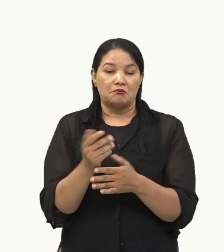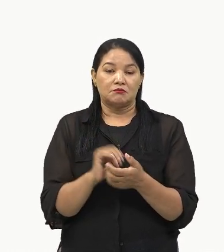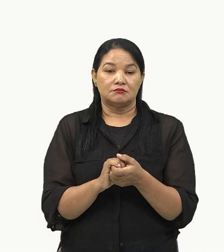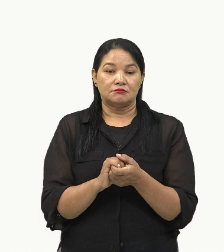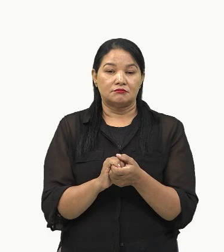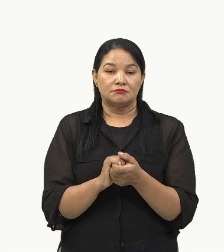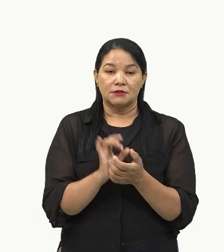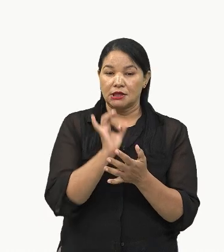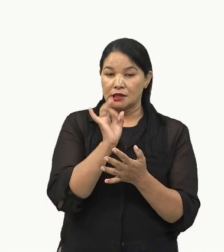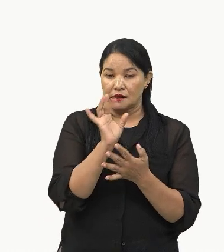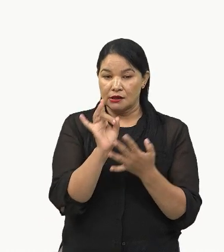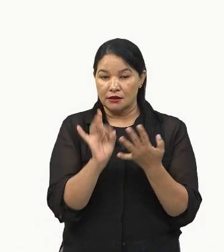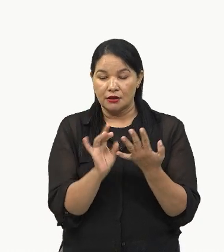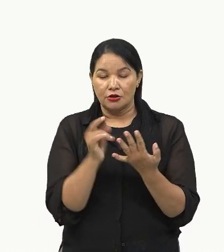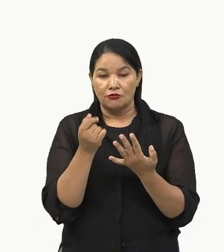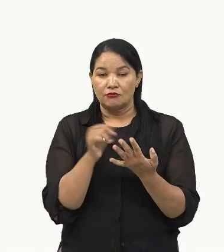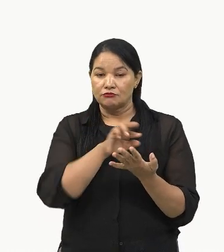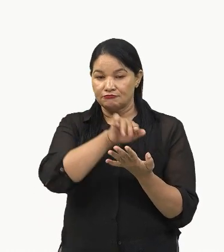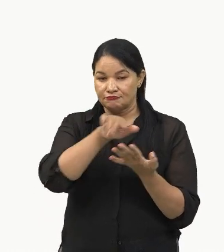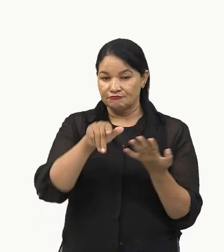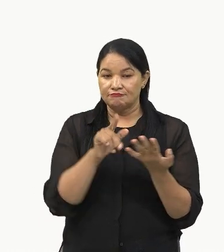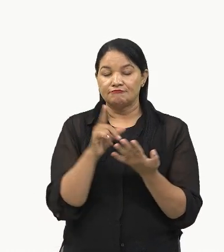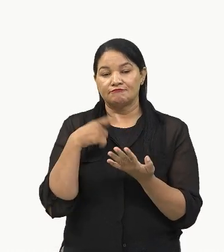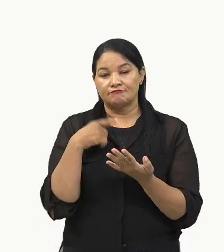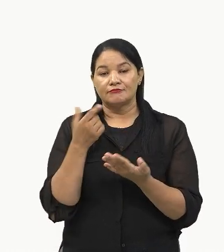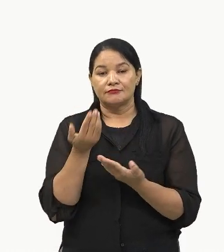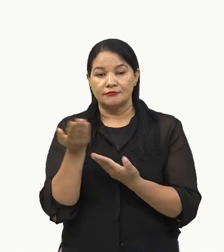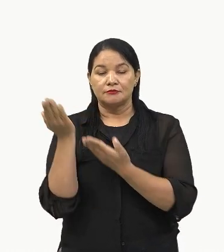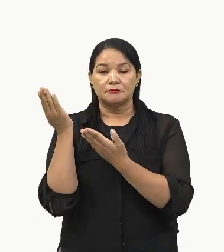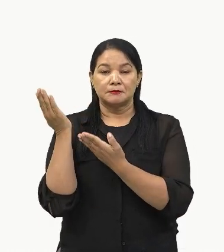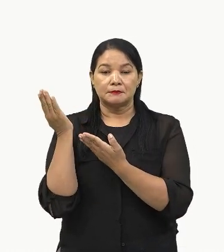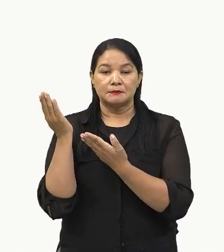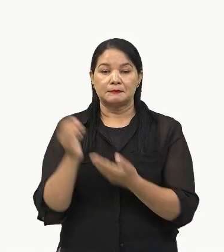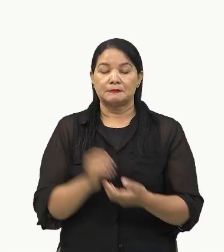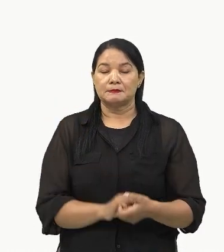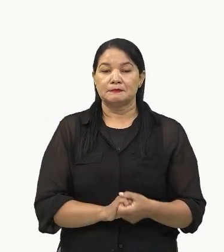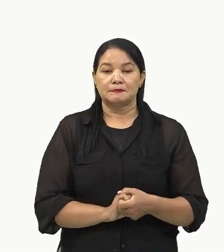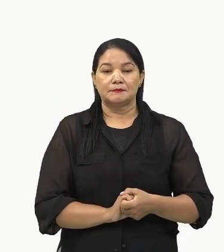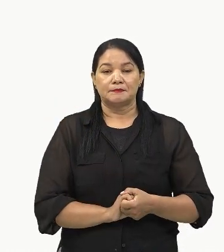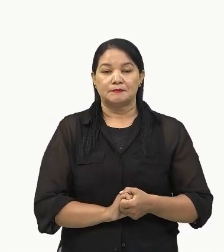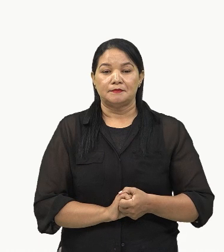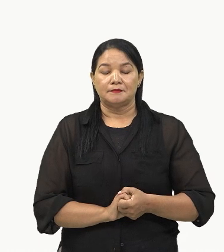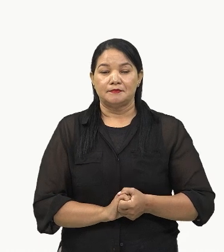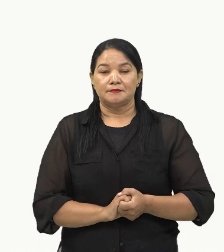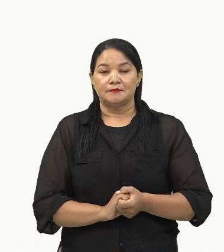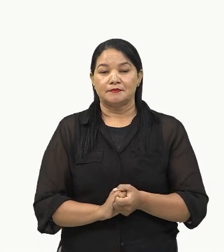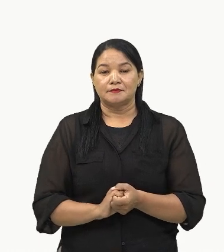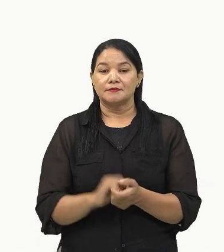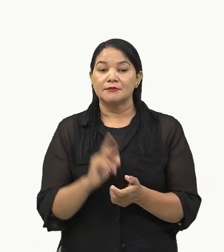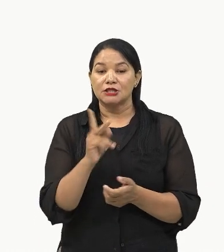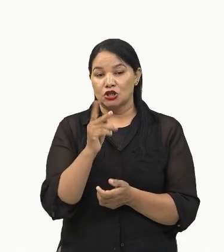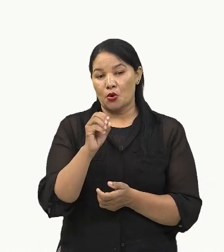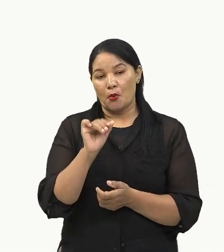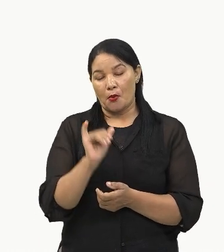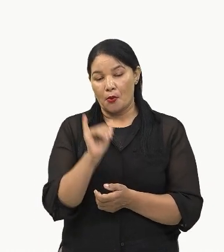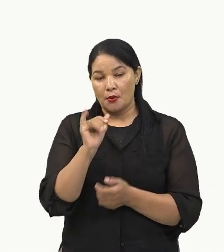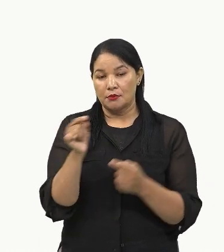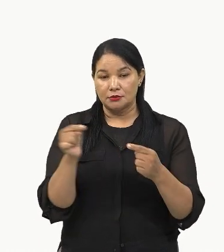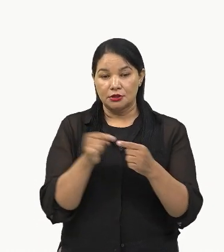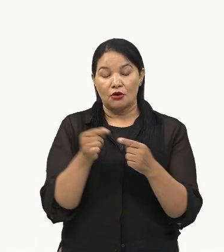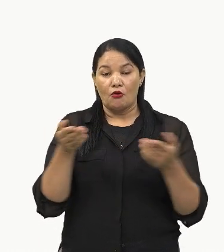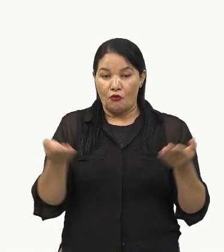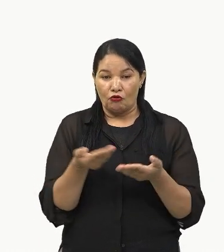certo? Hoy significa hoje. Por exemplo, hoje por la tarde, hoje por la mañana,